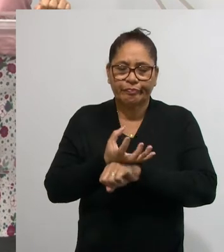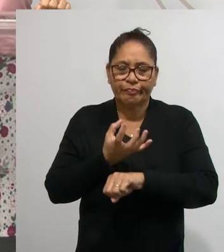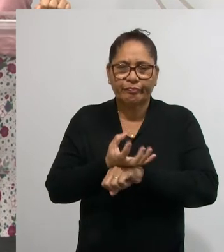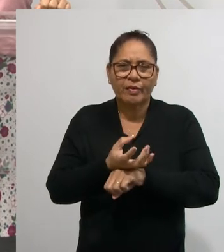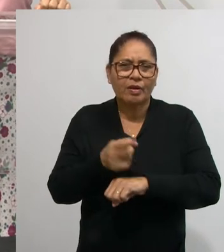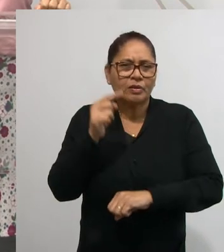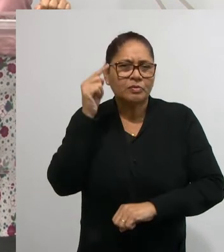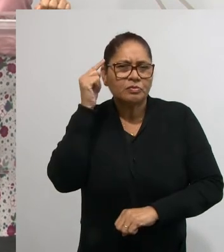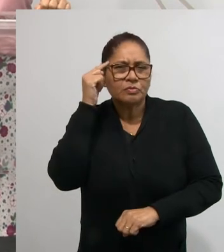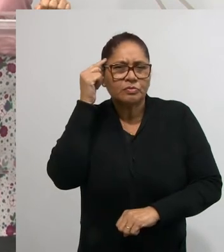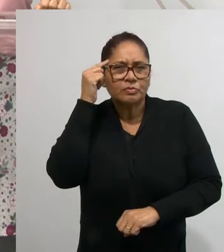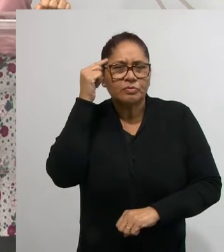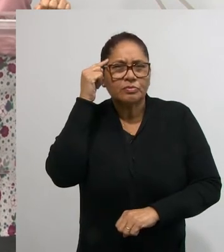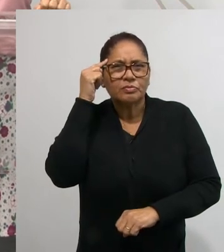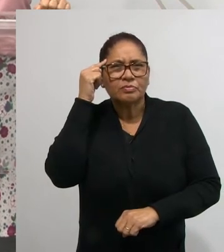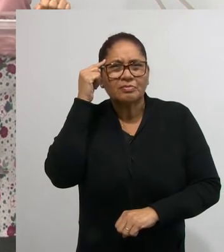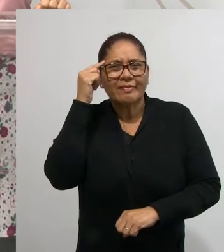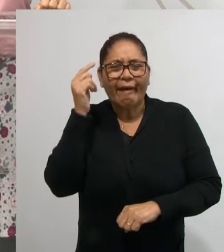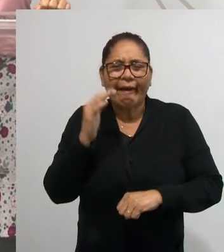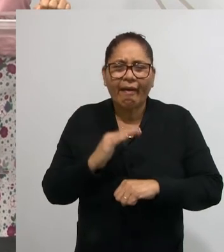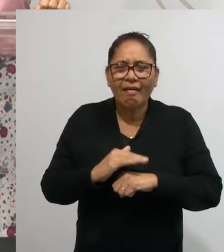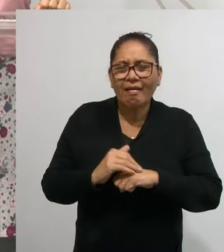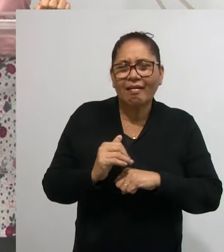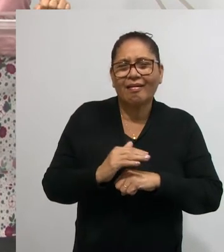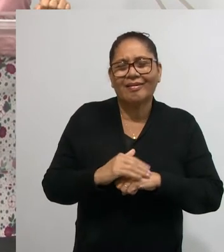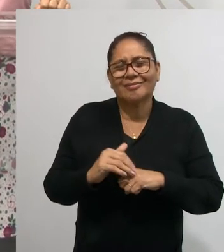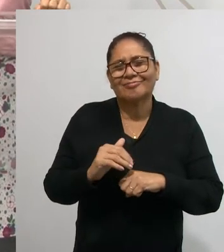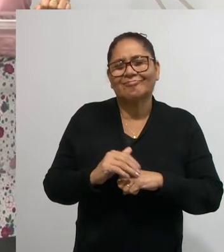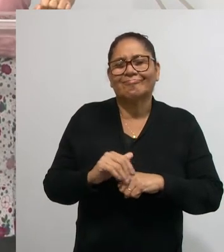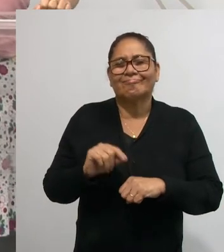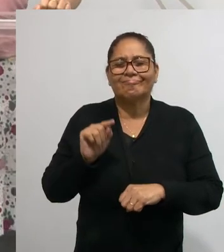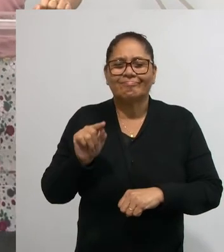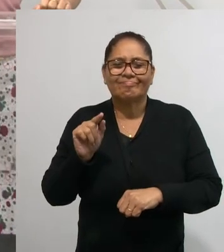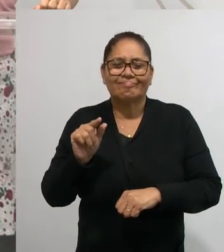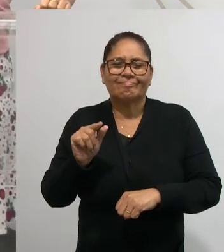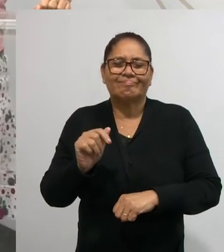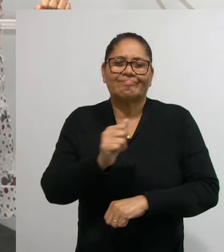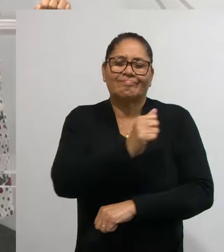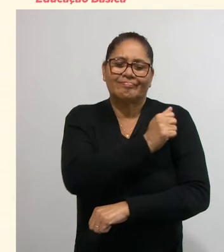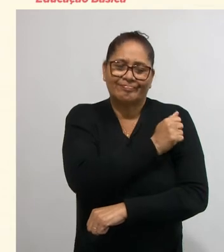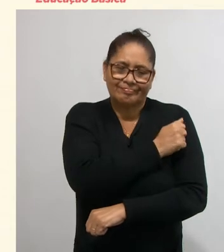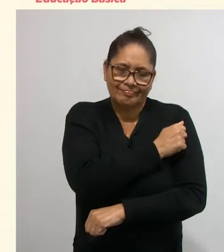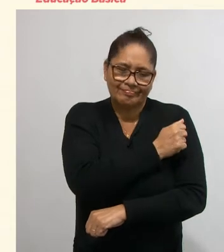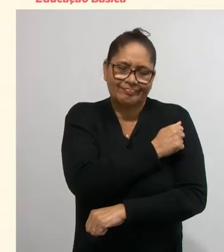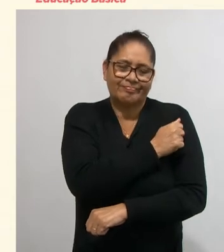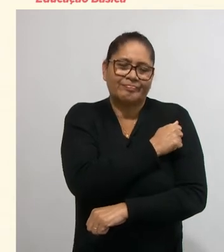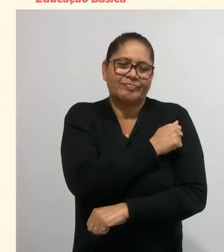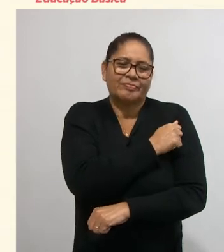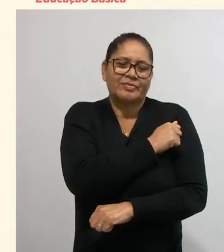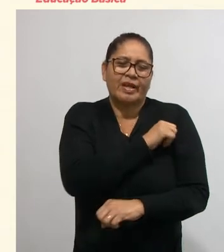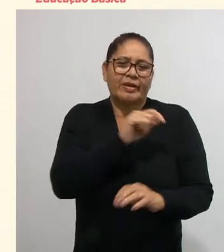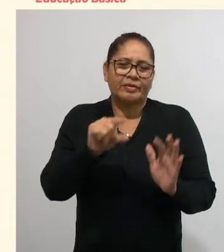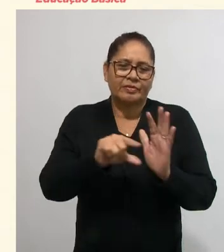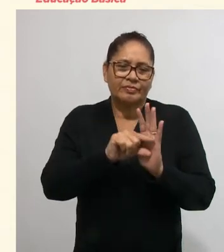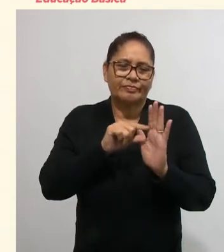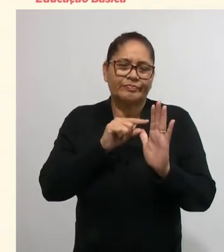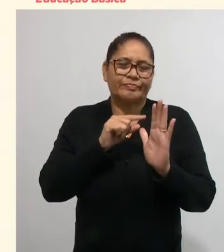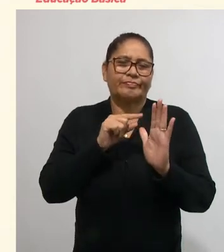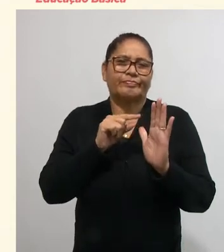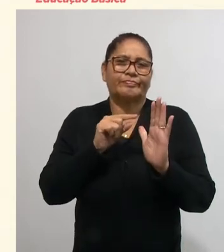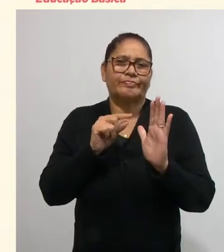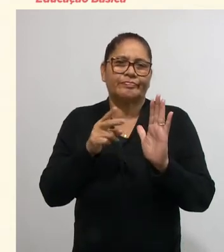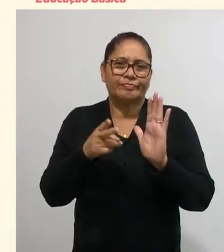organizado como ela foi pensada carinhosamente para você aluno e na nossa ementa